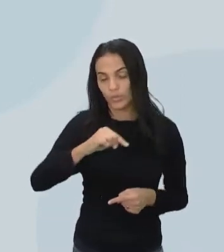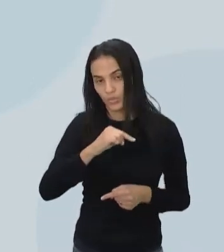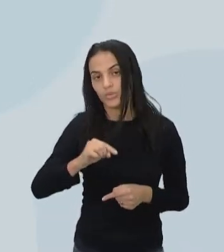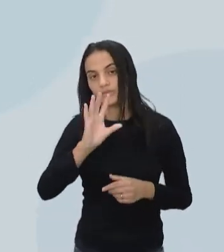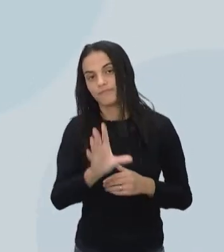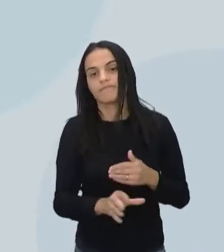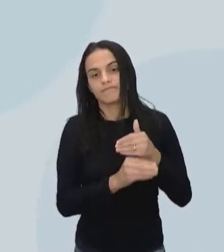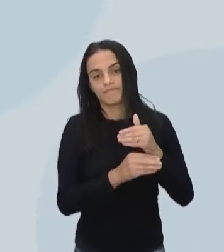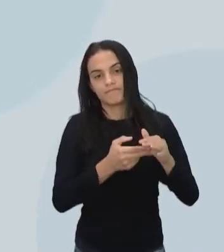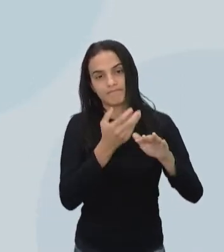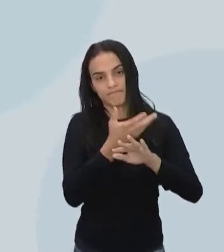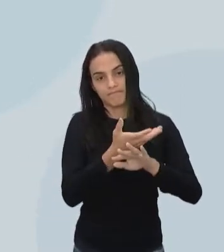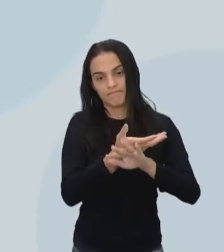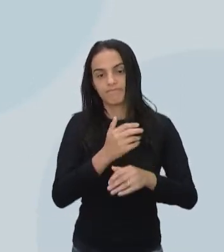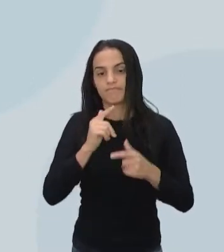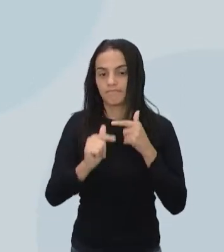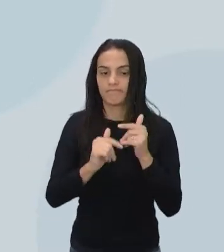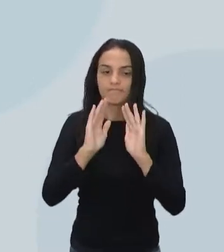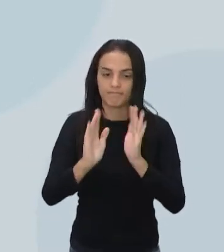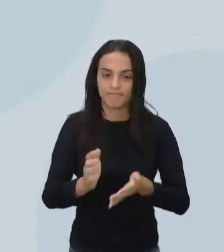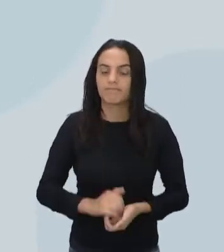componente trabalhado.